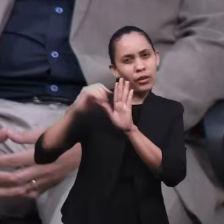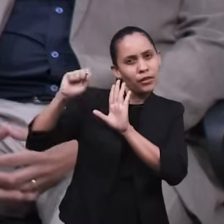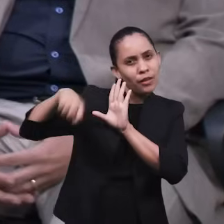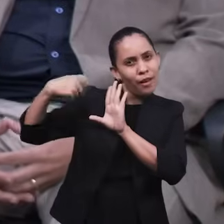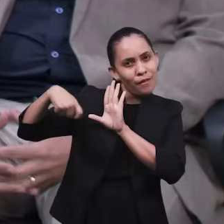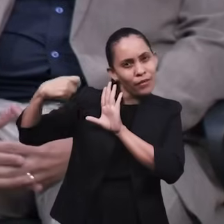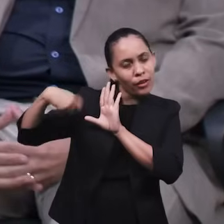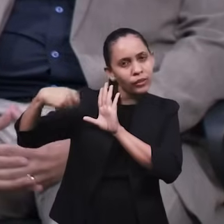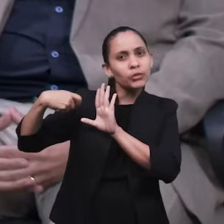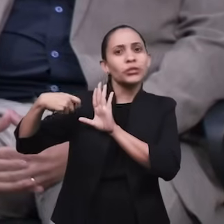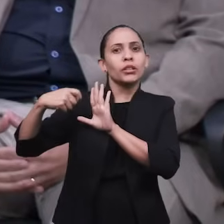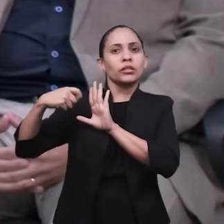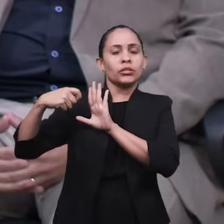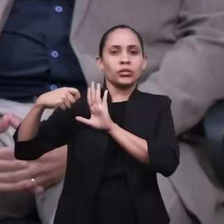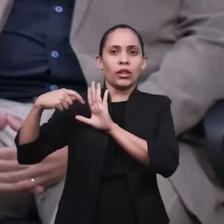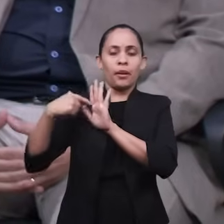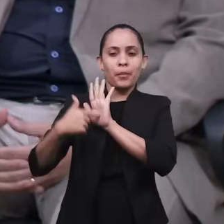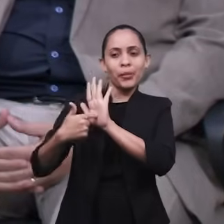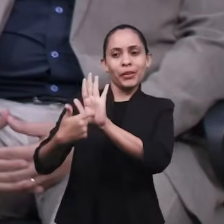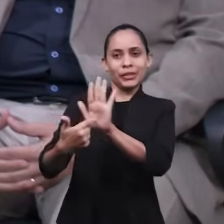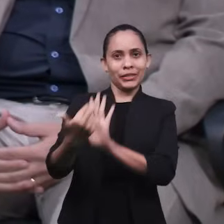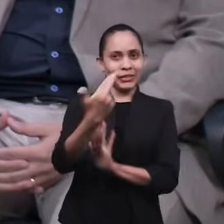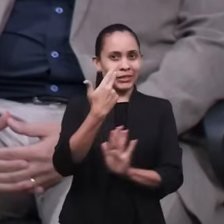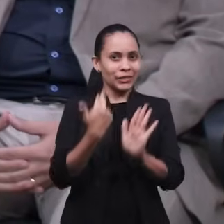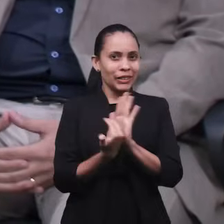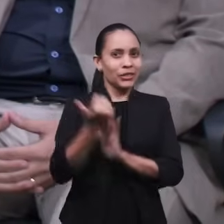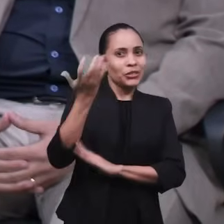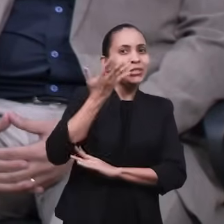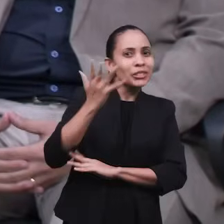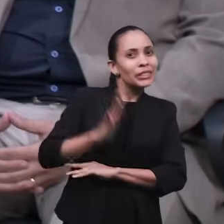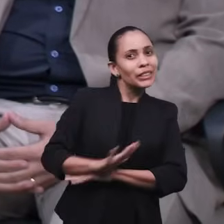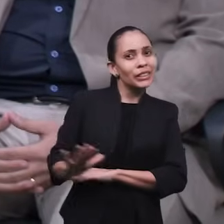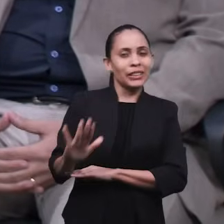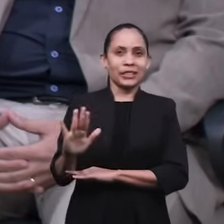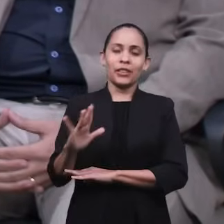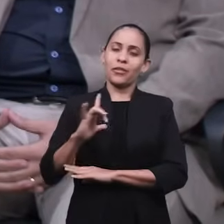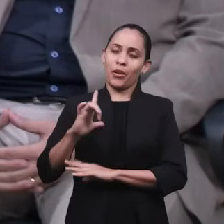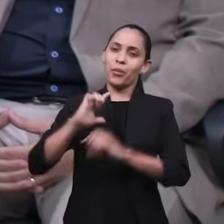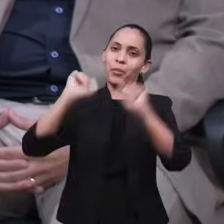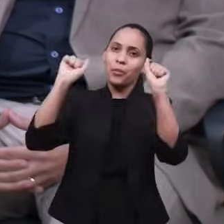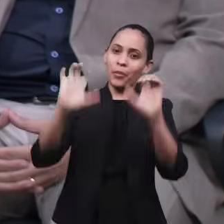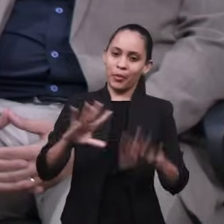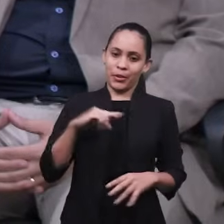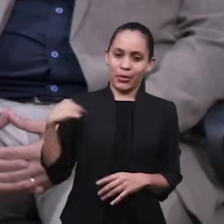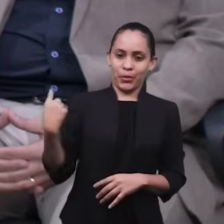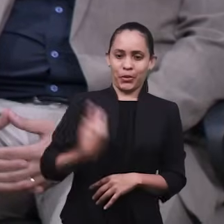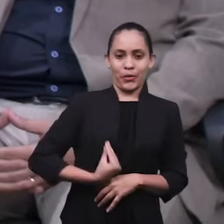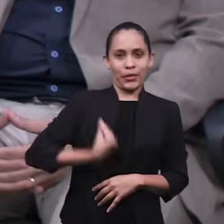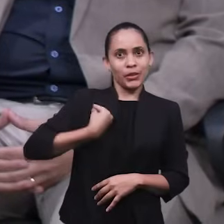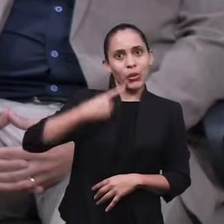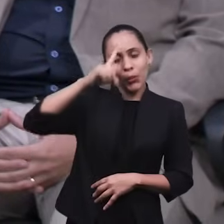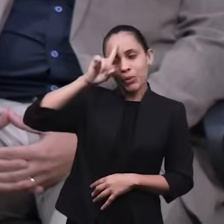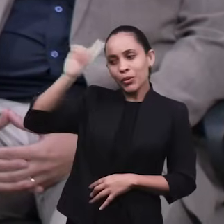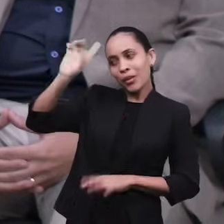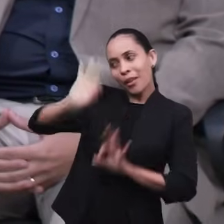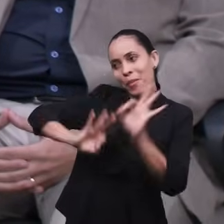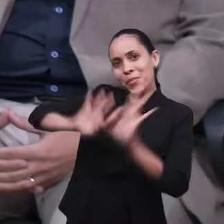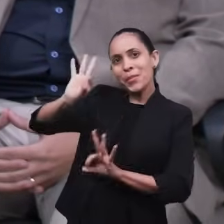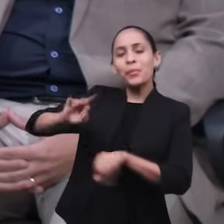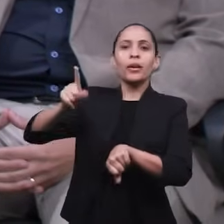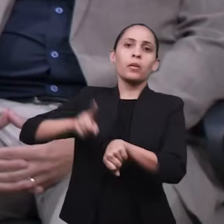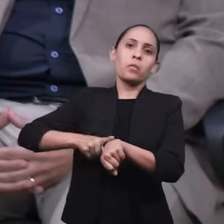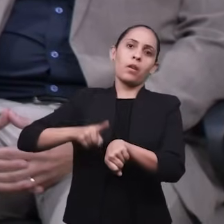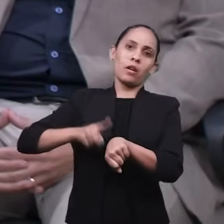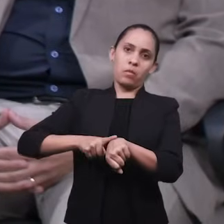com vídeos, inclusive, animações de hinos de crianças. Então foi uma bênção para nós, porque o Senhor estava nos preparando para